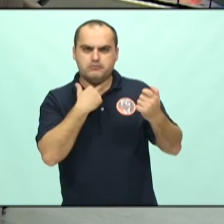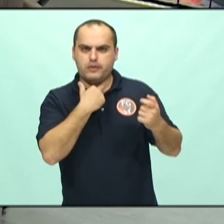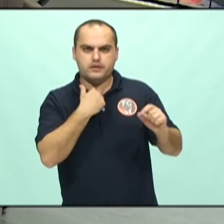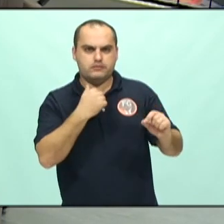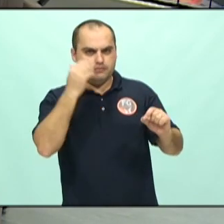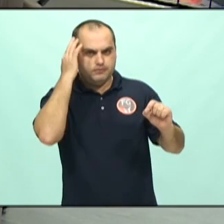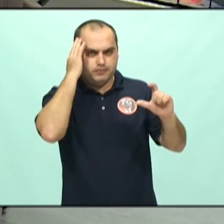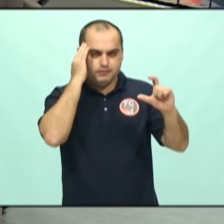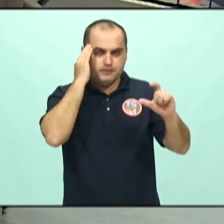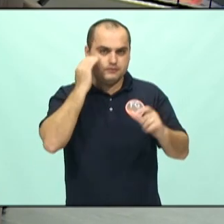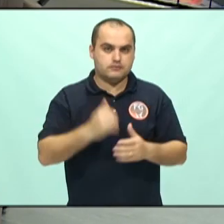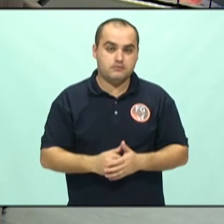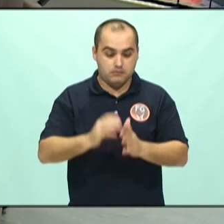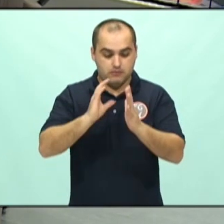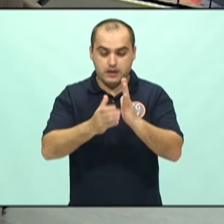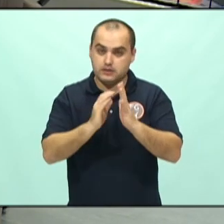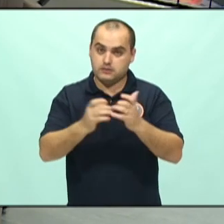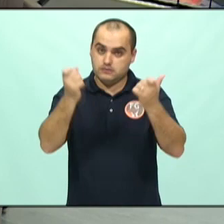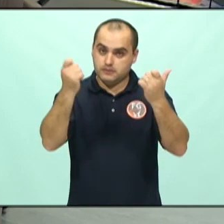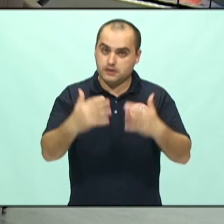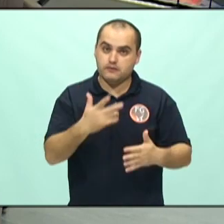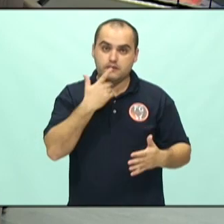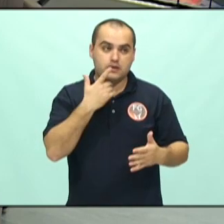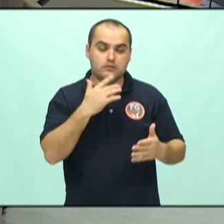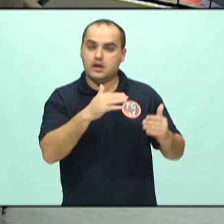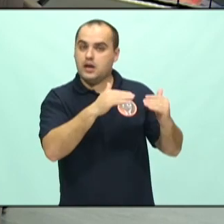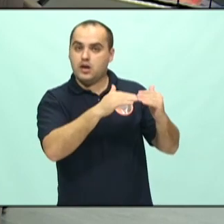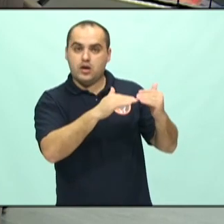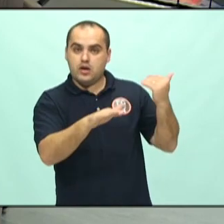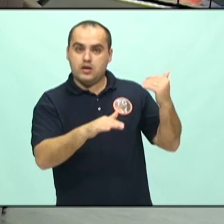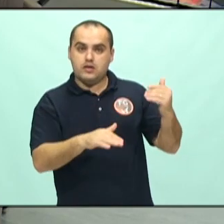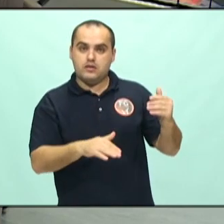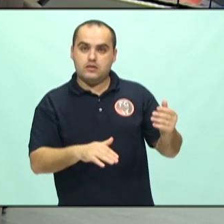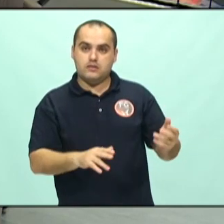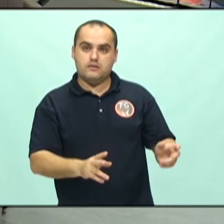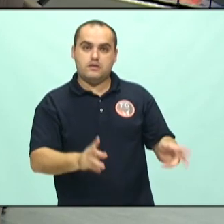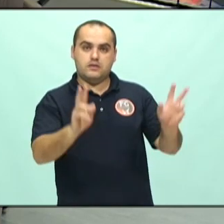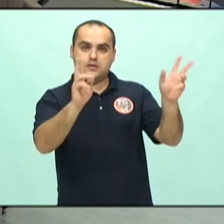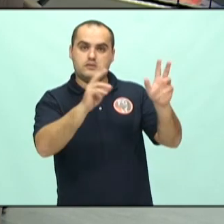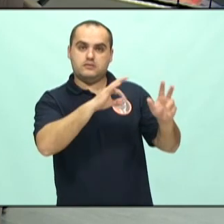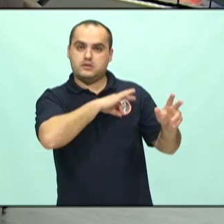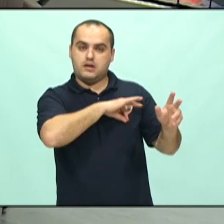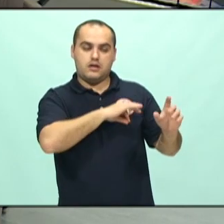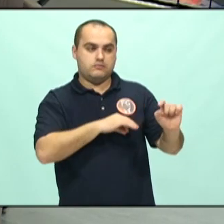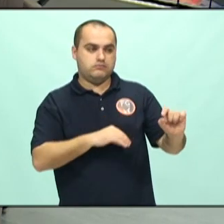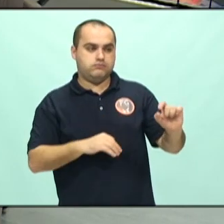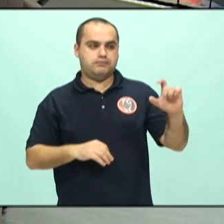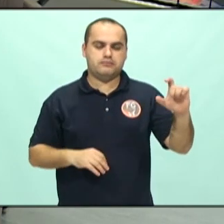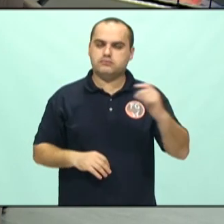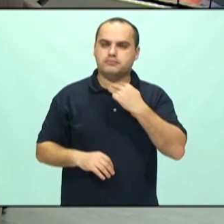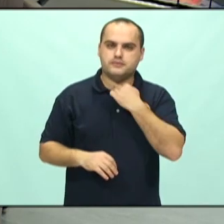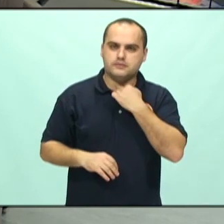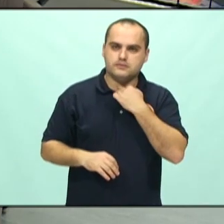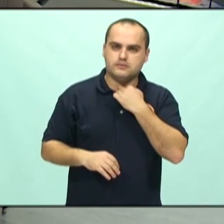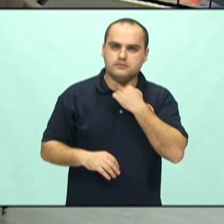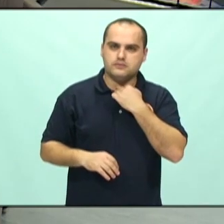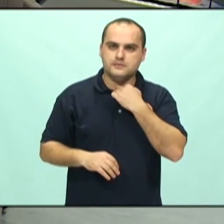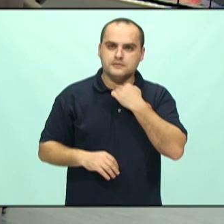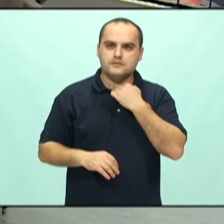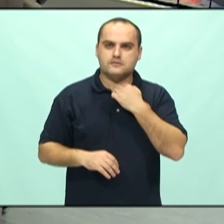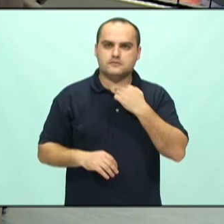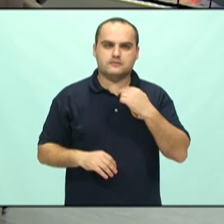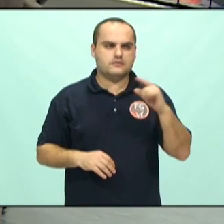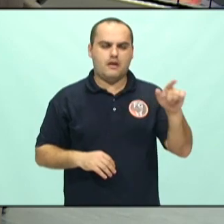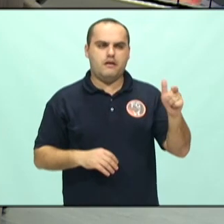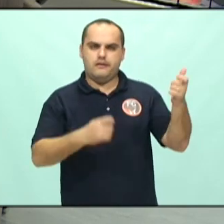partidos dizendo, inclusive, que são contra a política de valorização do salário mínimo, porque, segundo a teoria deles,